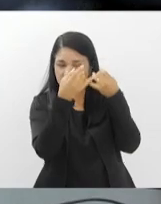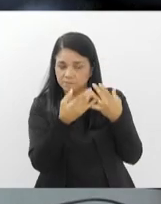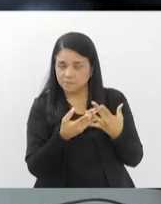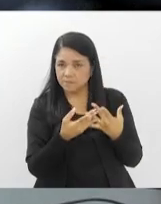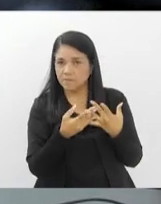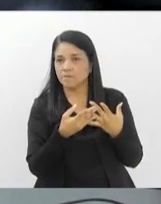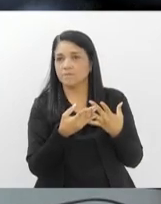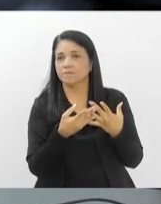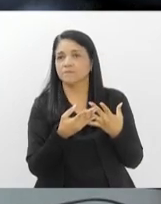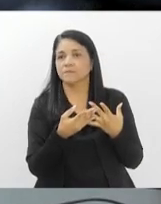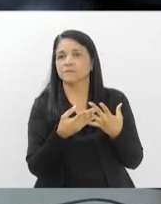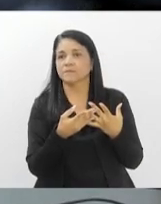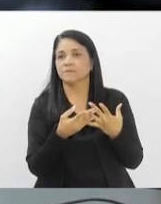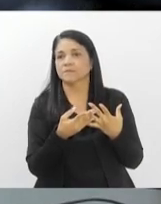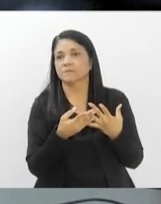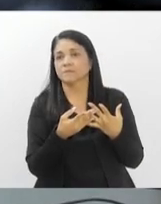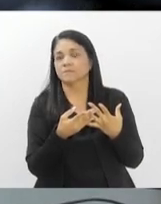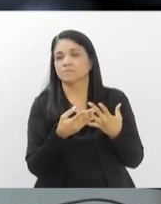casos, né,